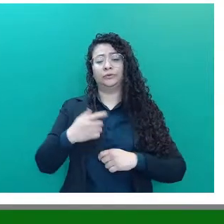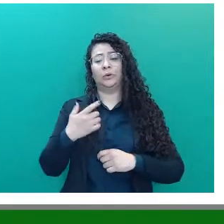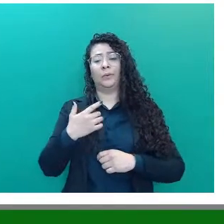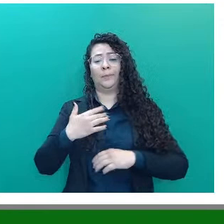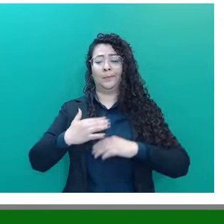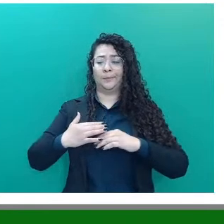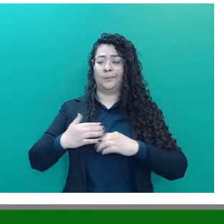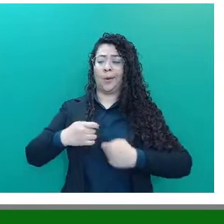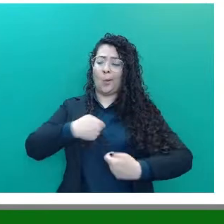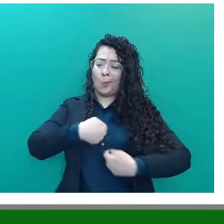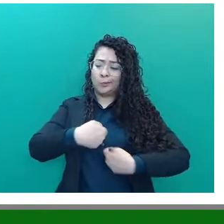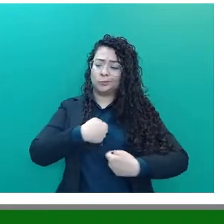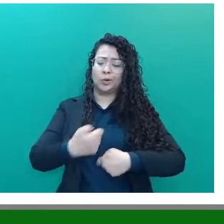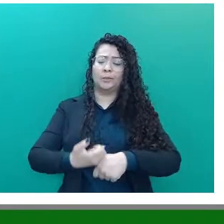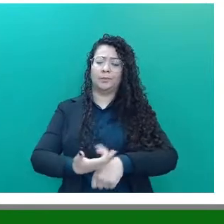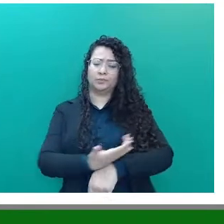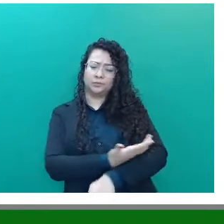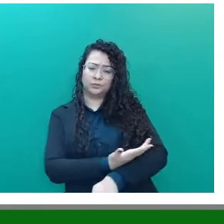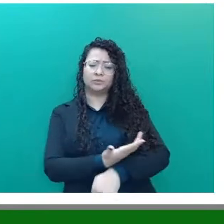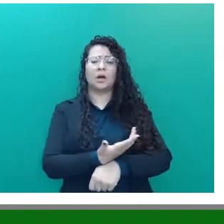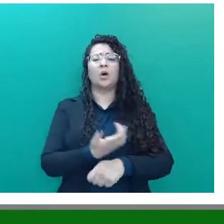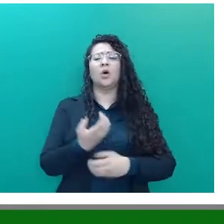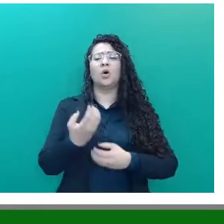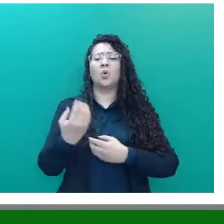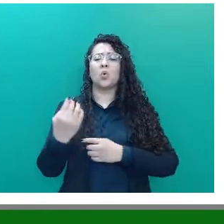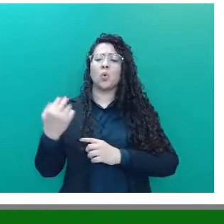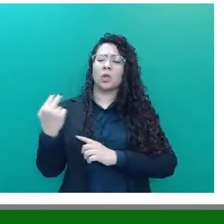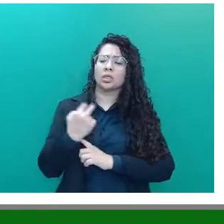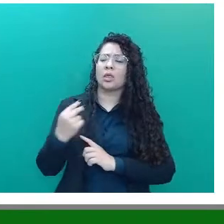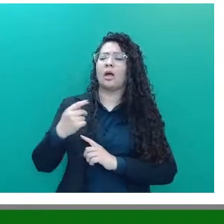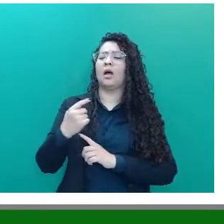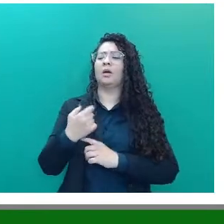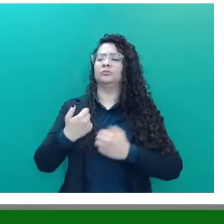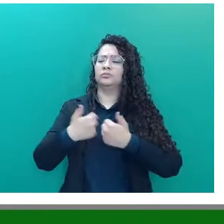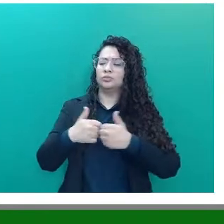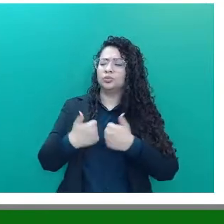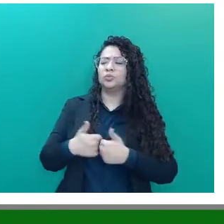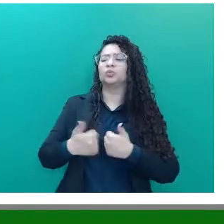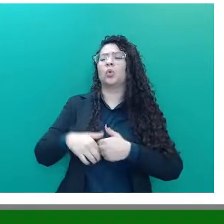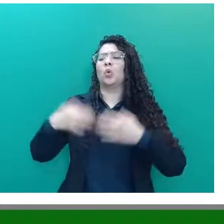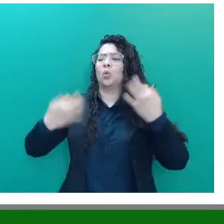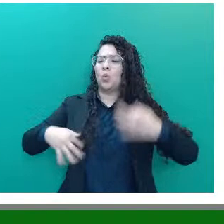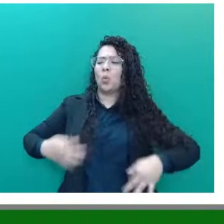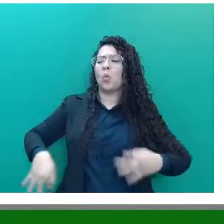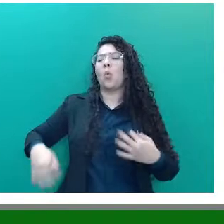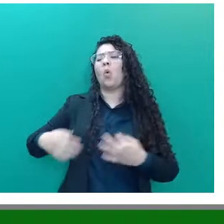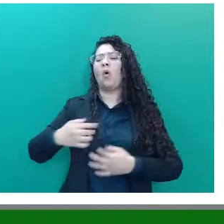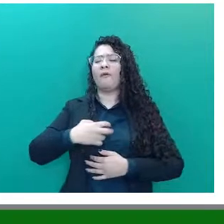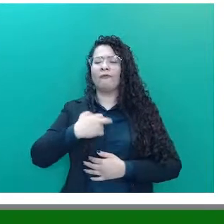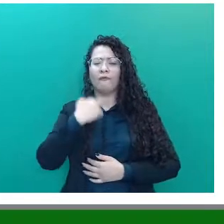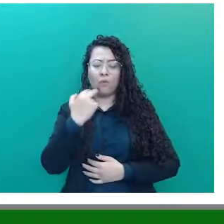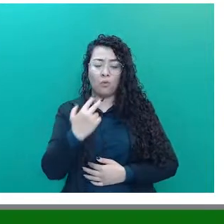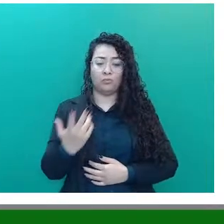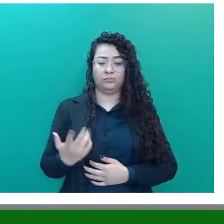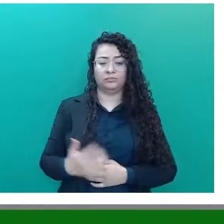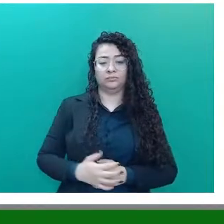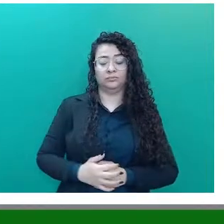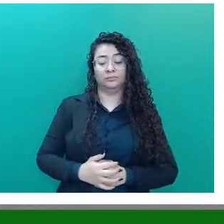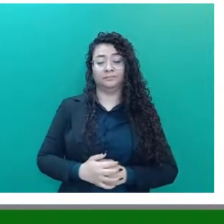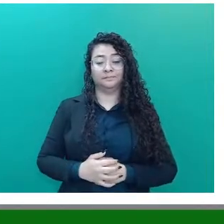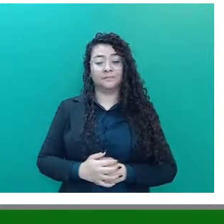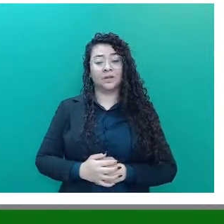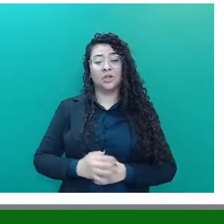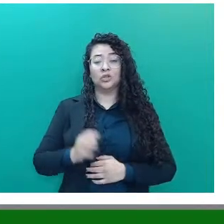lesões, tratamentos da voz, entre outros. Apenas 21% dos participantes indicaram ter estudado esses